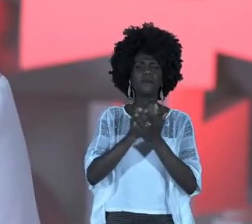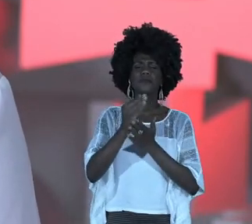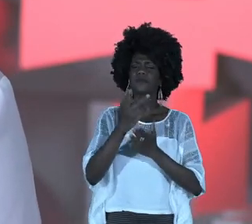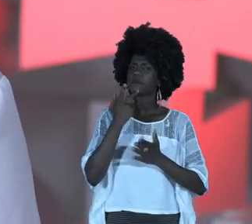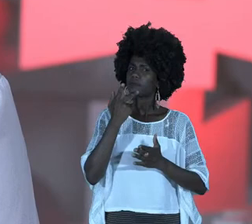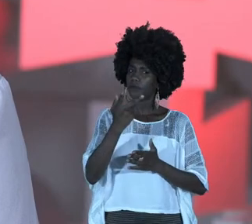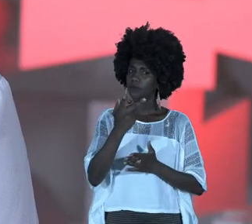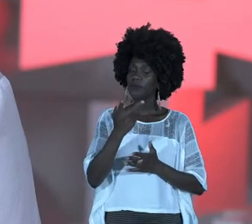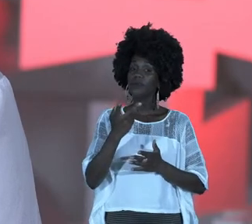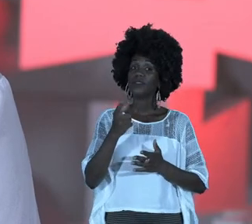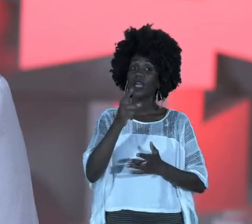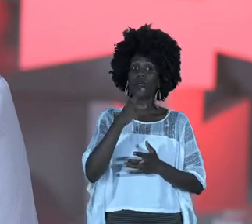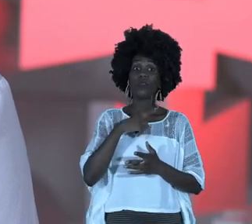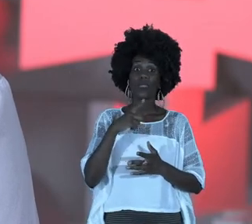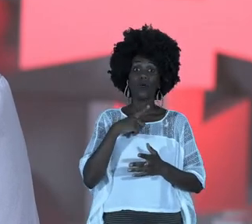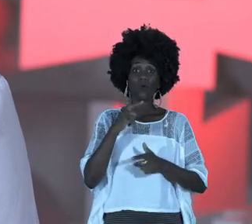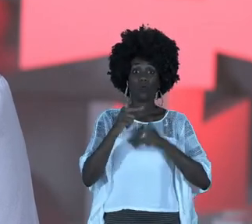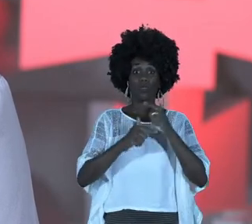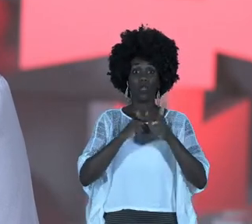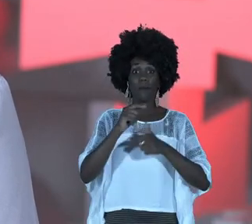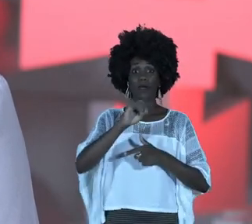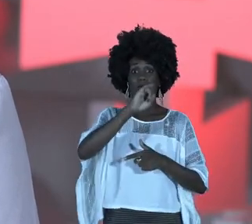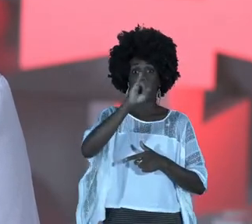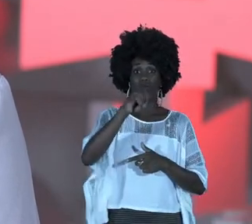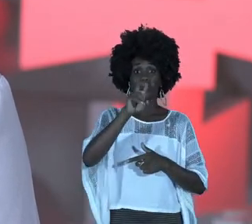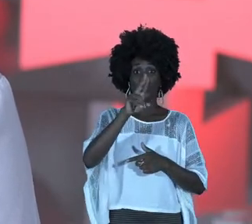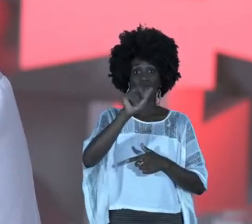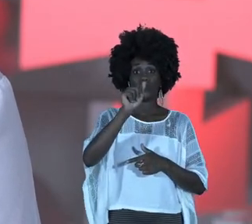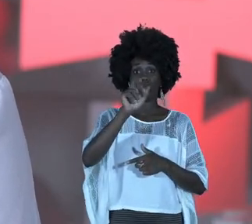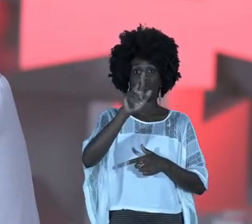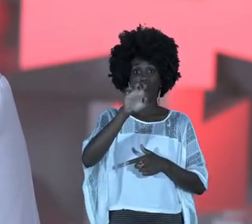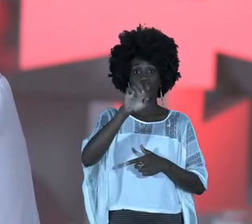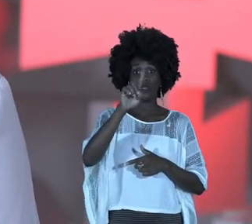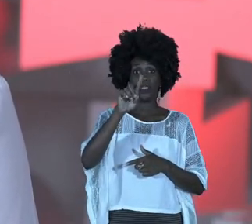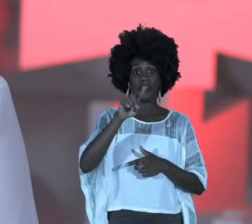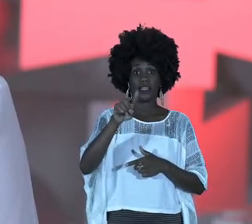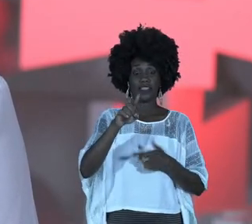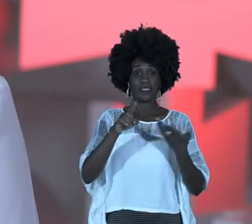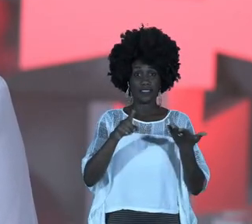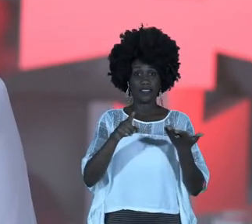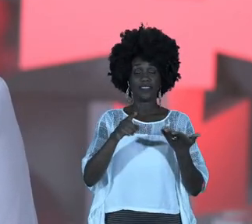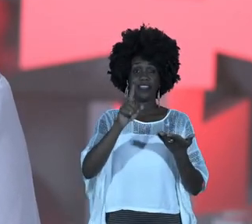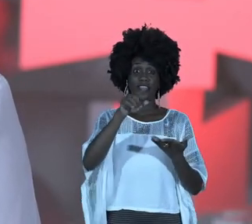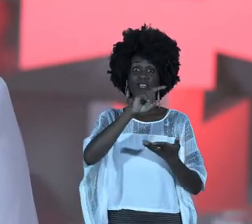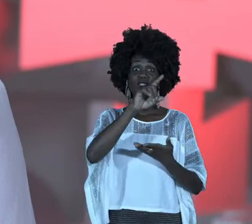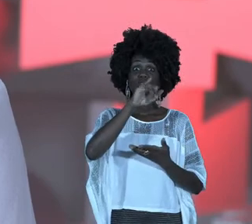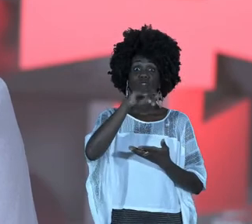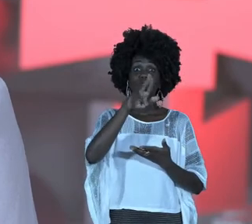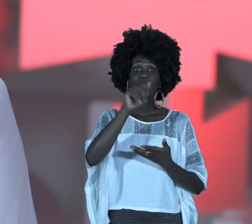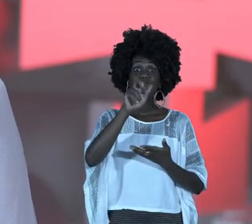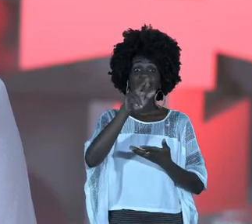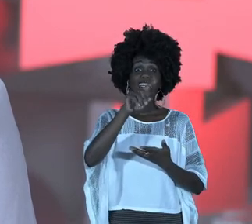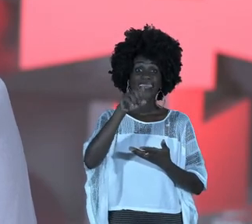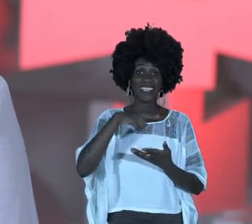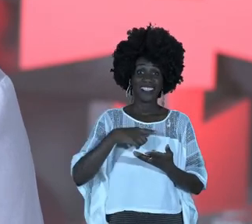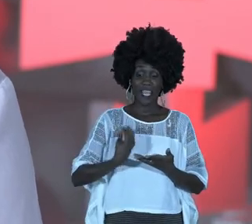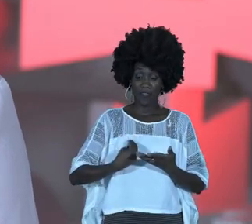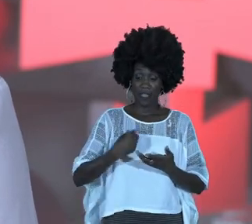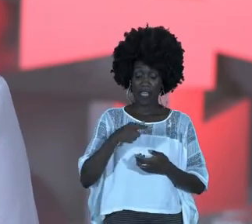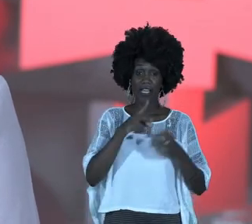para vocês, eu trouxe um trabalho de Juarez Paraíso. Porque Juarez estava aqui na semana